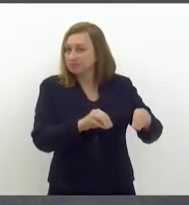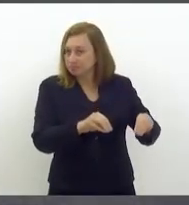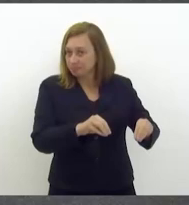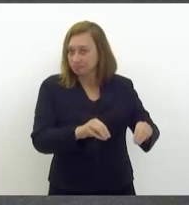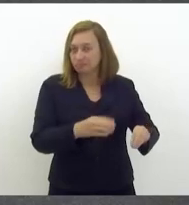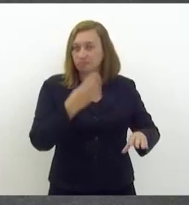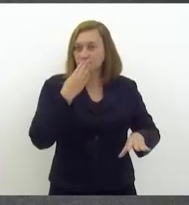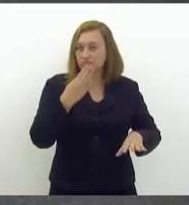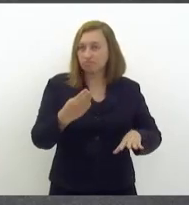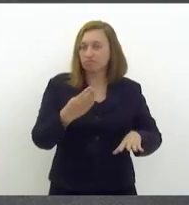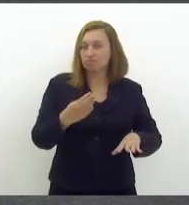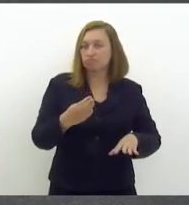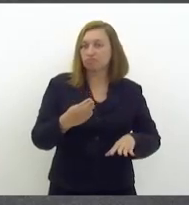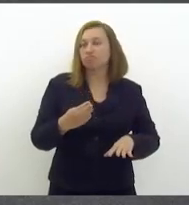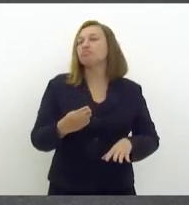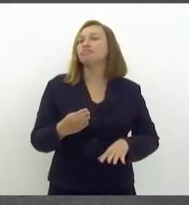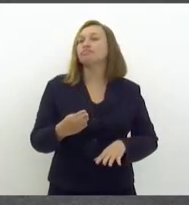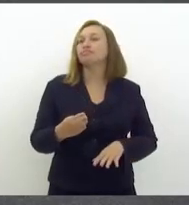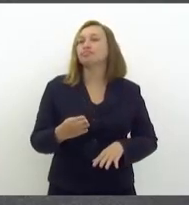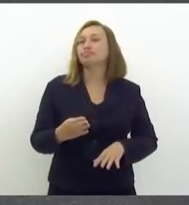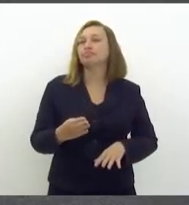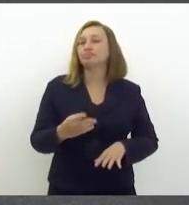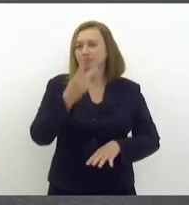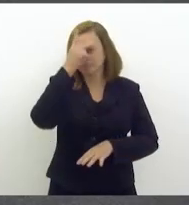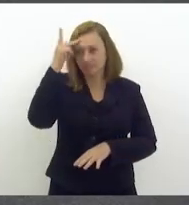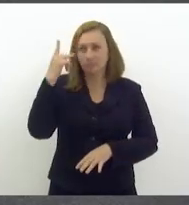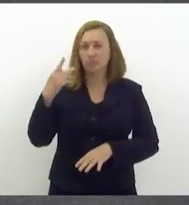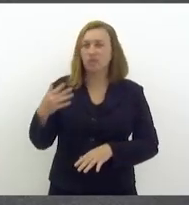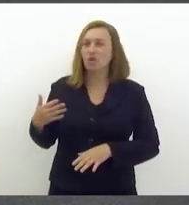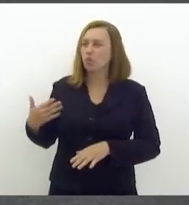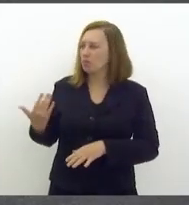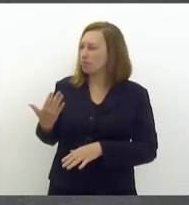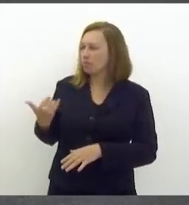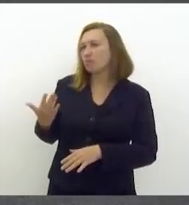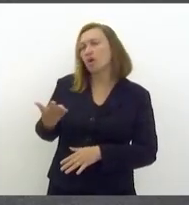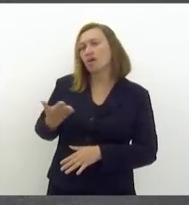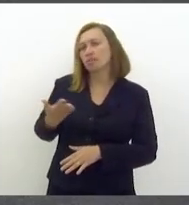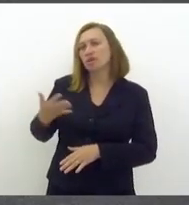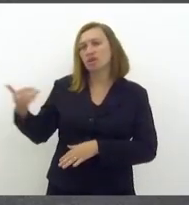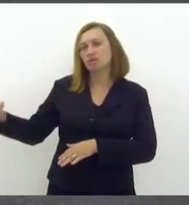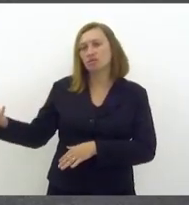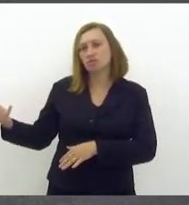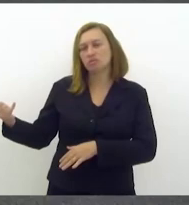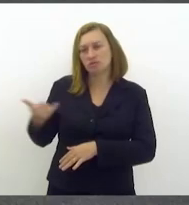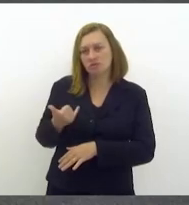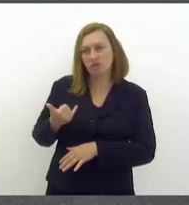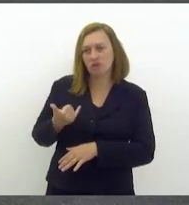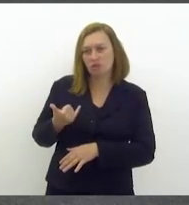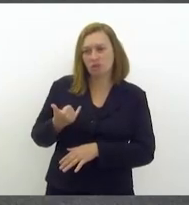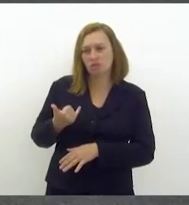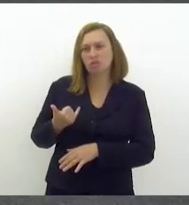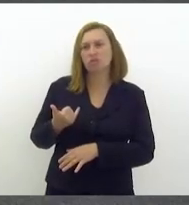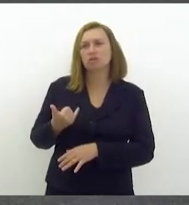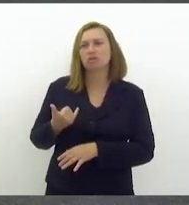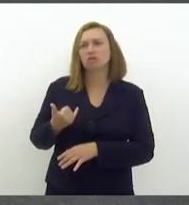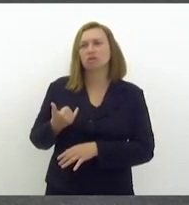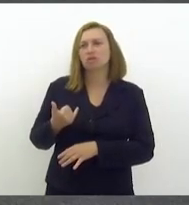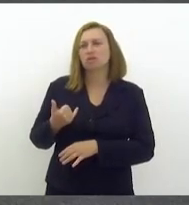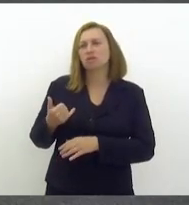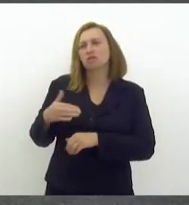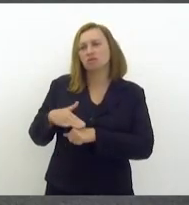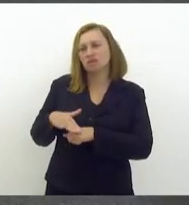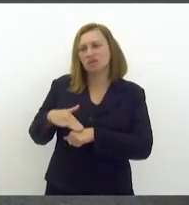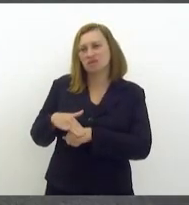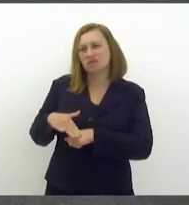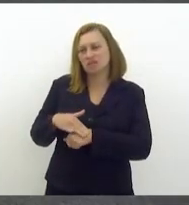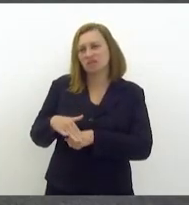de candidato entrando agora aqui na alerj foi abordado por um amigo do Noroeste Fluminense questionando com relação à idade para